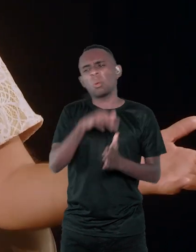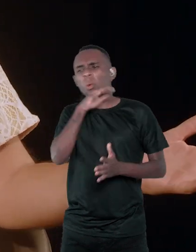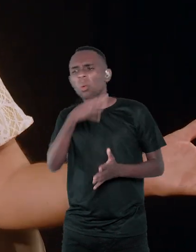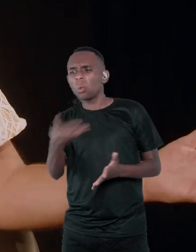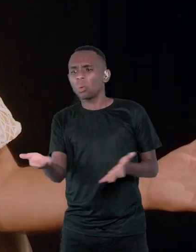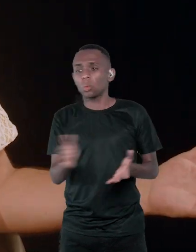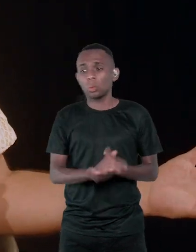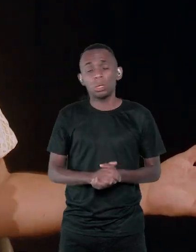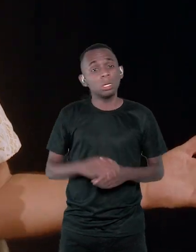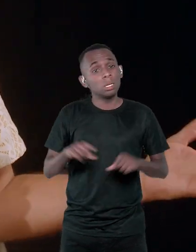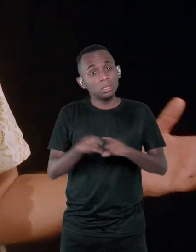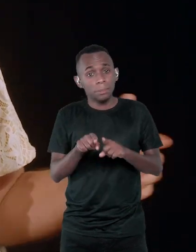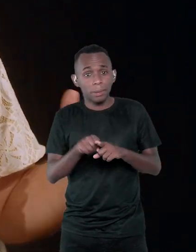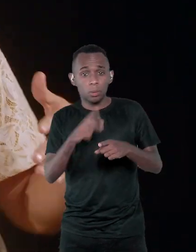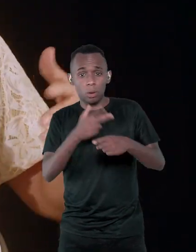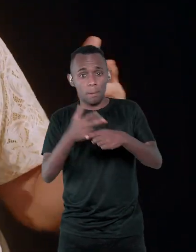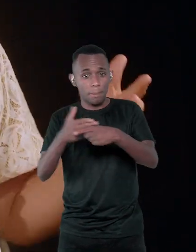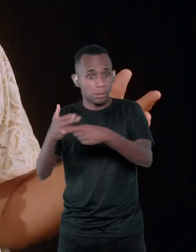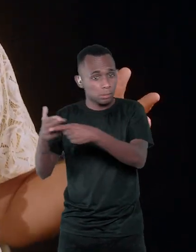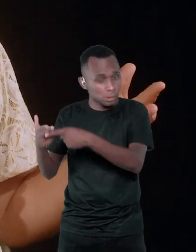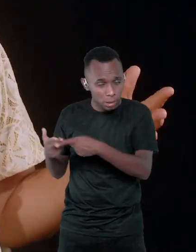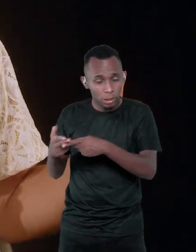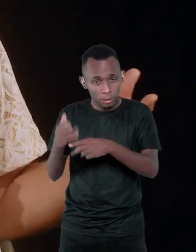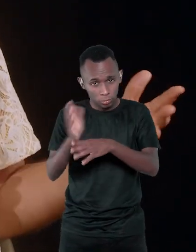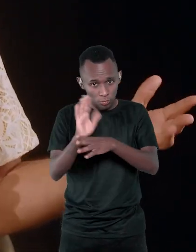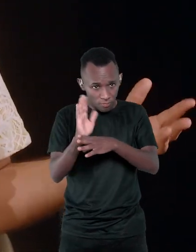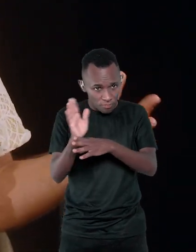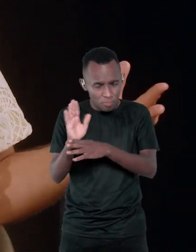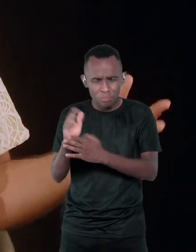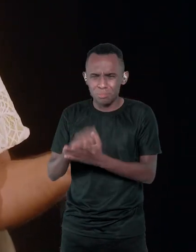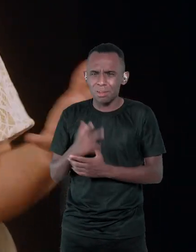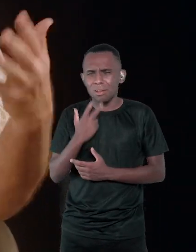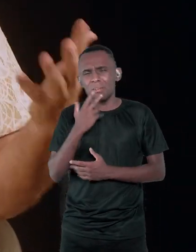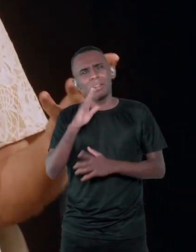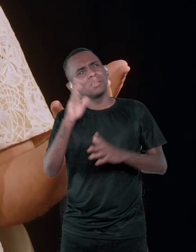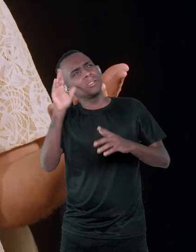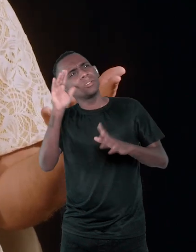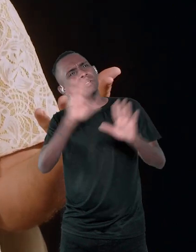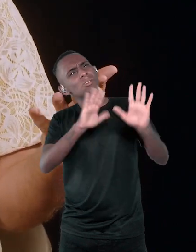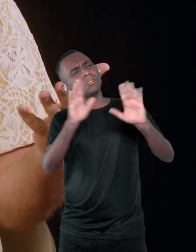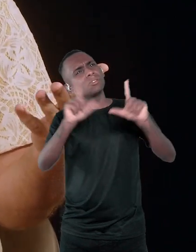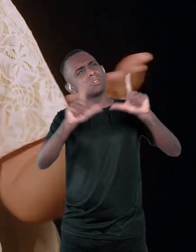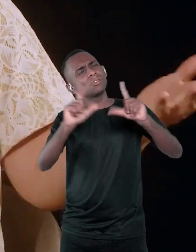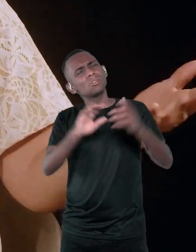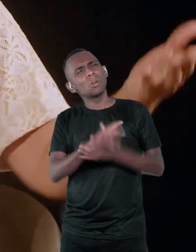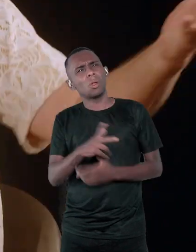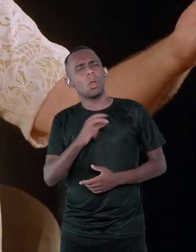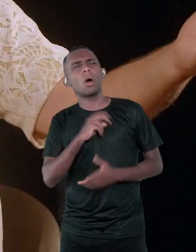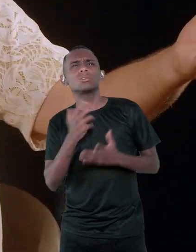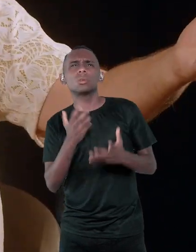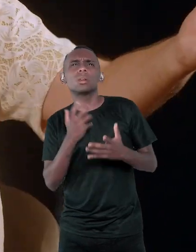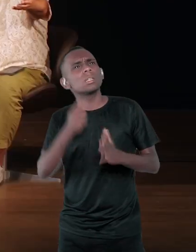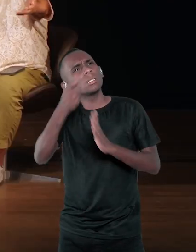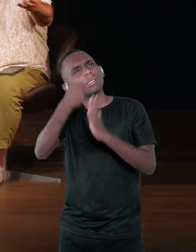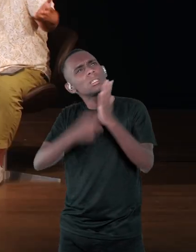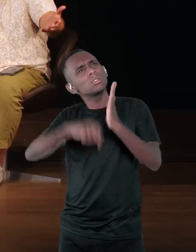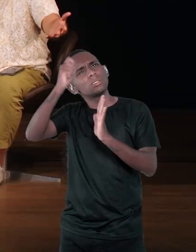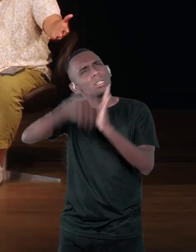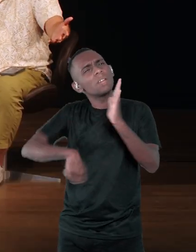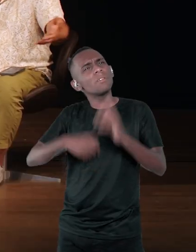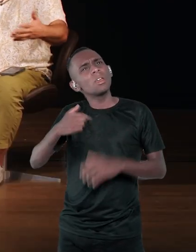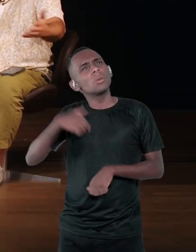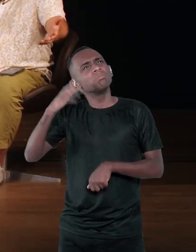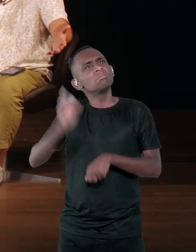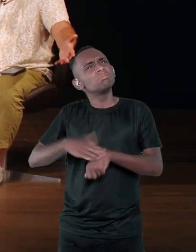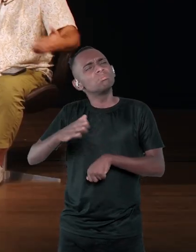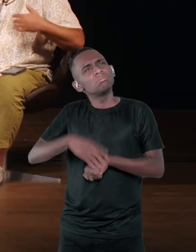como Ted Lasso, que é maravilhosa, e falar que, nossa, eu queria ter escrito isso. Eu não sei, vocês vão ver a quarta